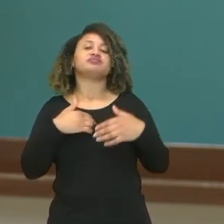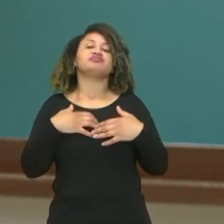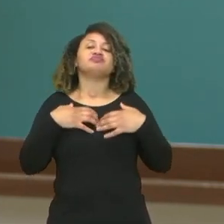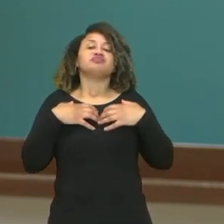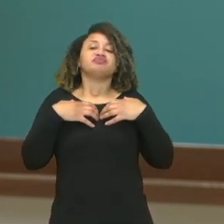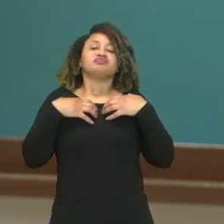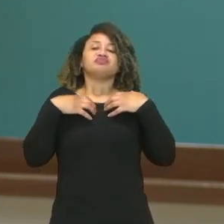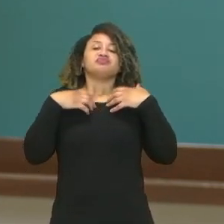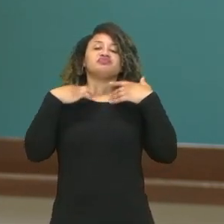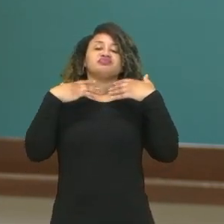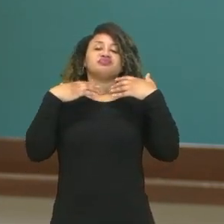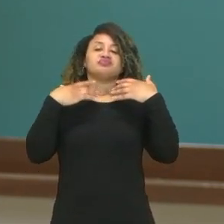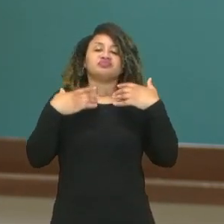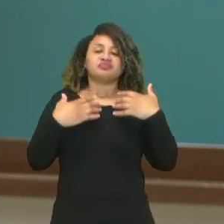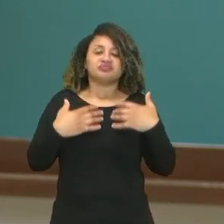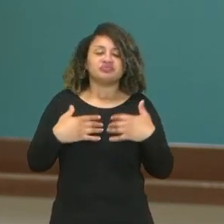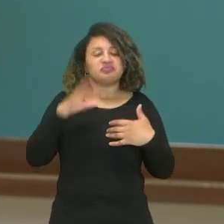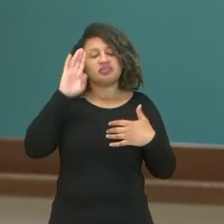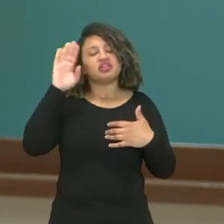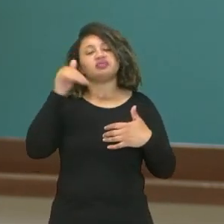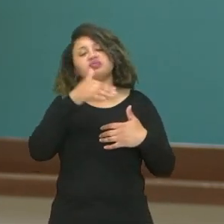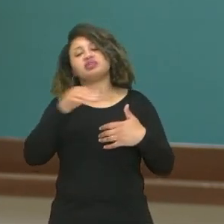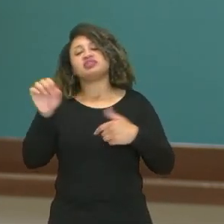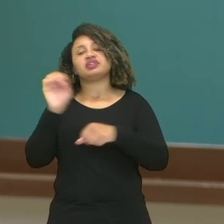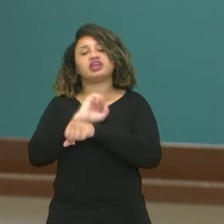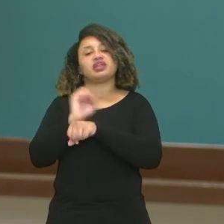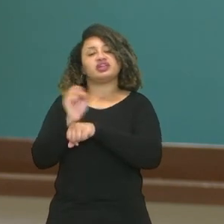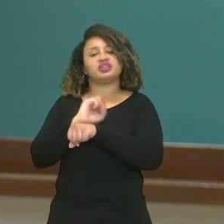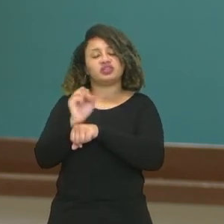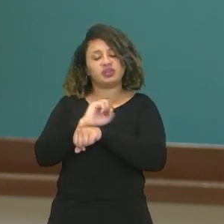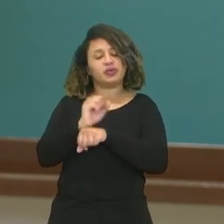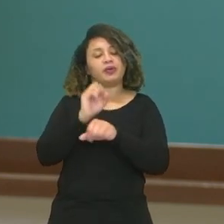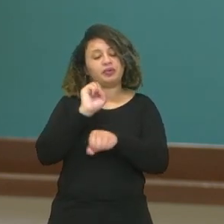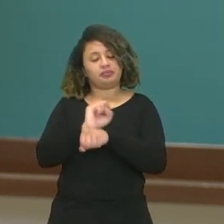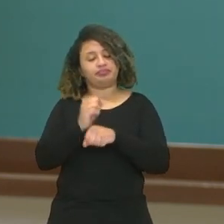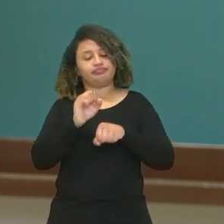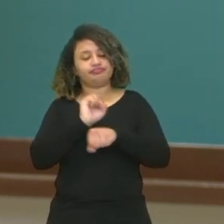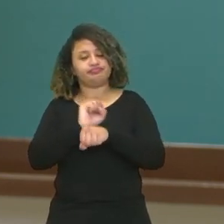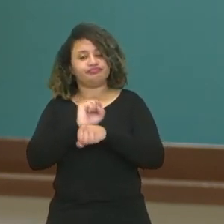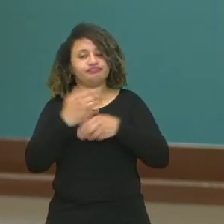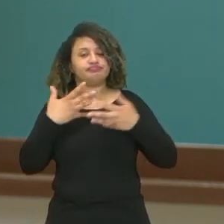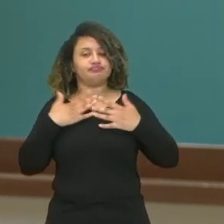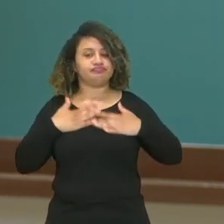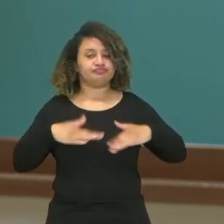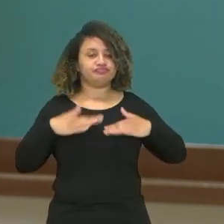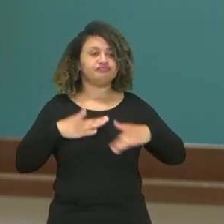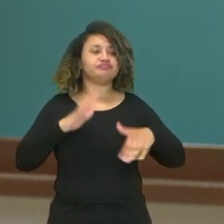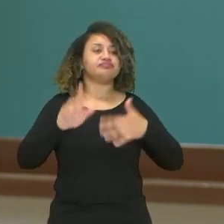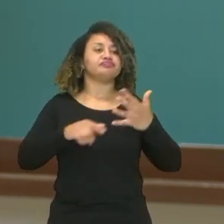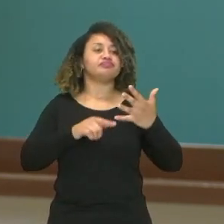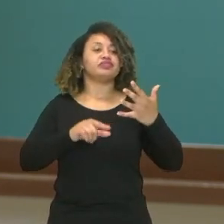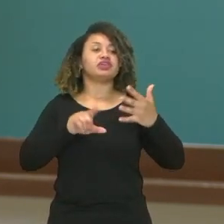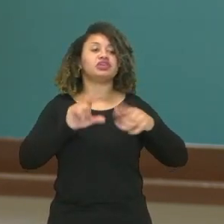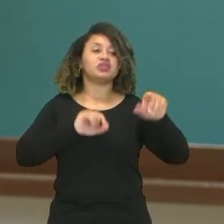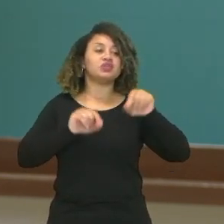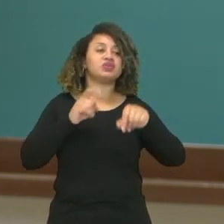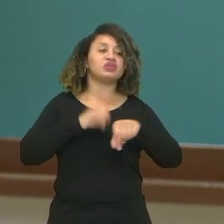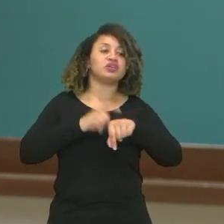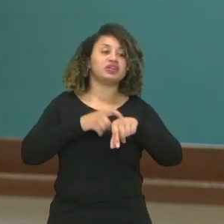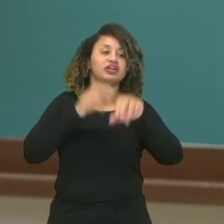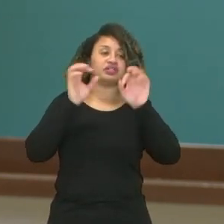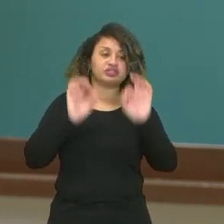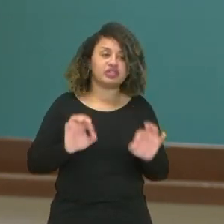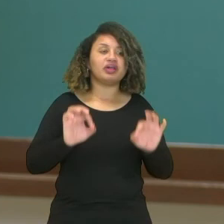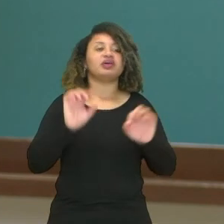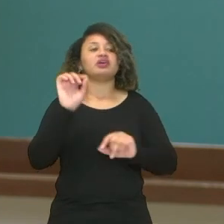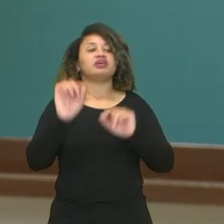que você tiver naqueles 10 segundos, né, de repouso ali, de descanso. Escolha horários adequados, né, os horários